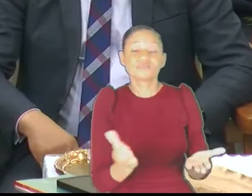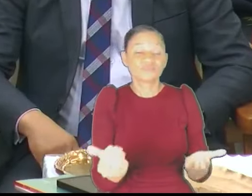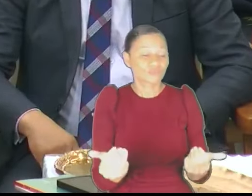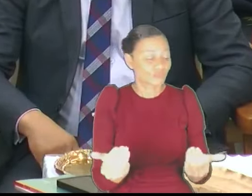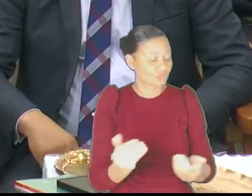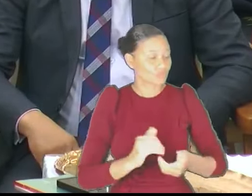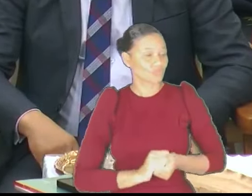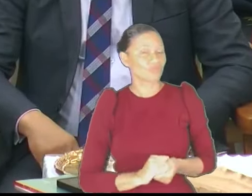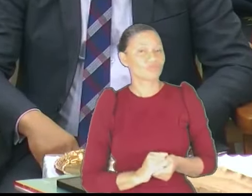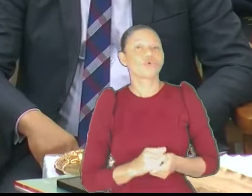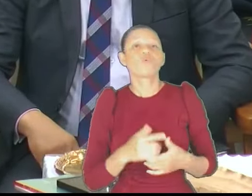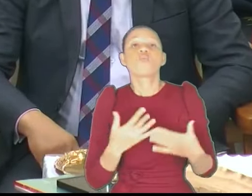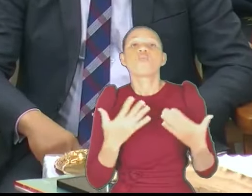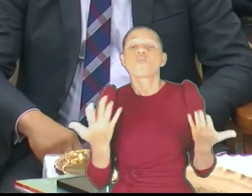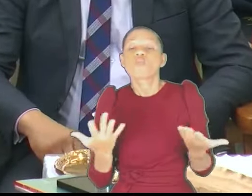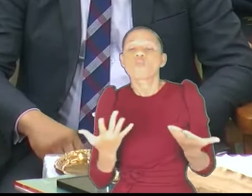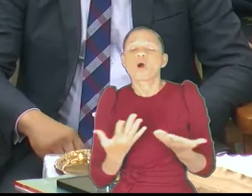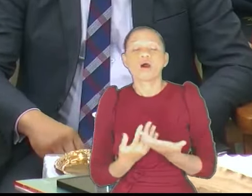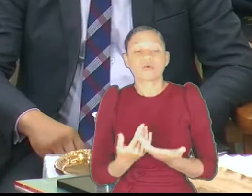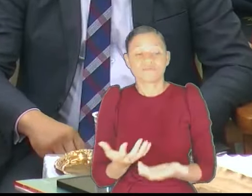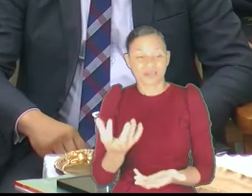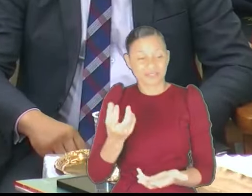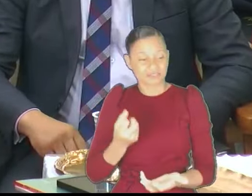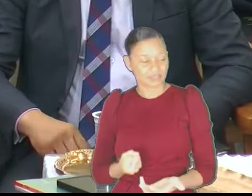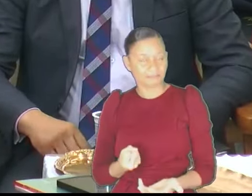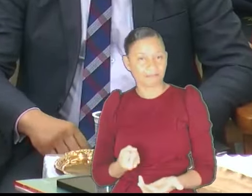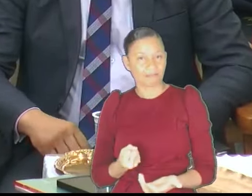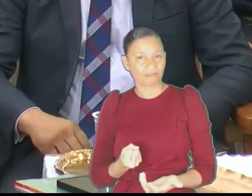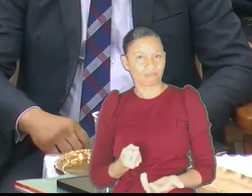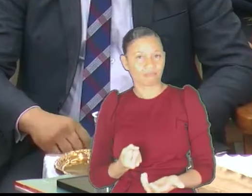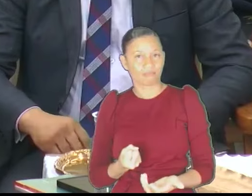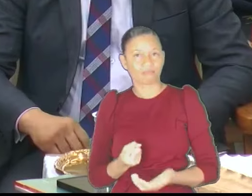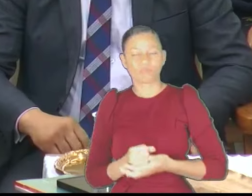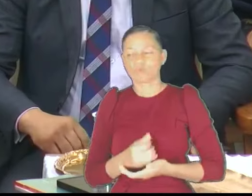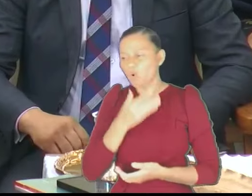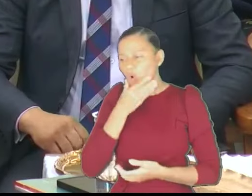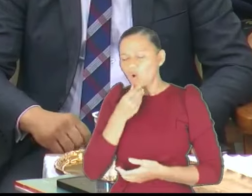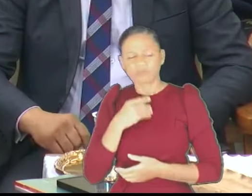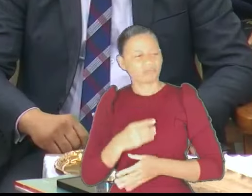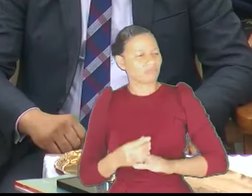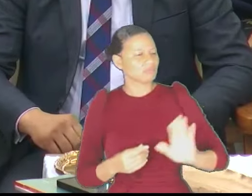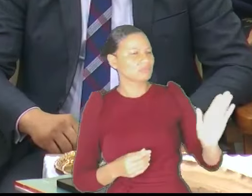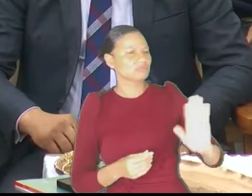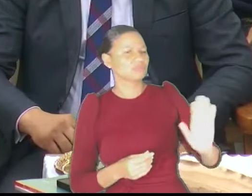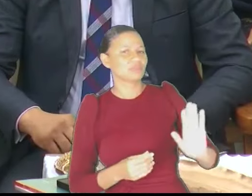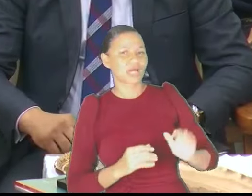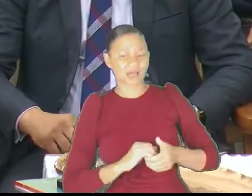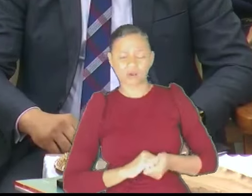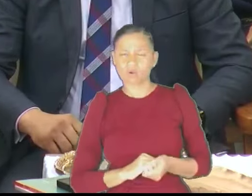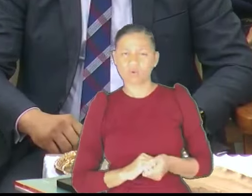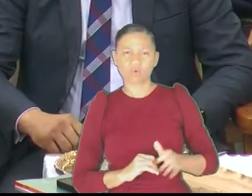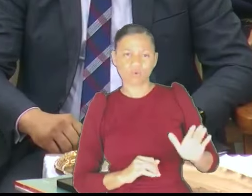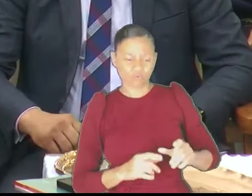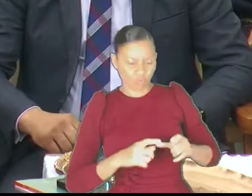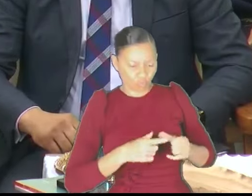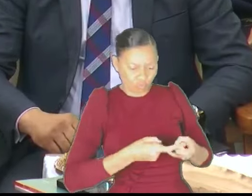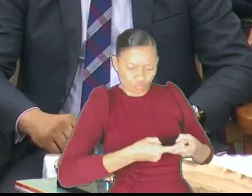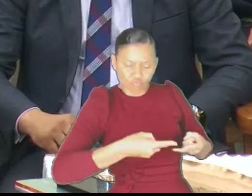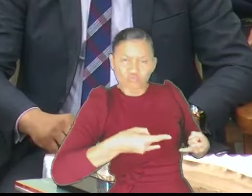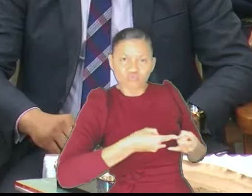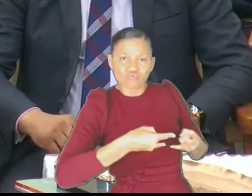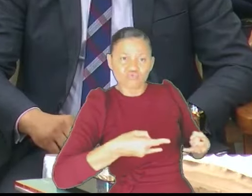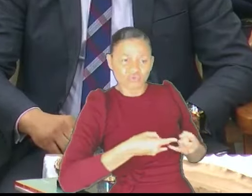a receber, quais são os recebíveis? Aí o camarada olha e diz: não, mas como assim? Não, os cheques que vocês têm